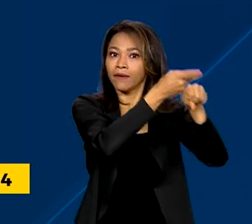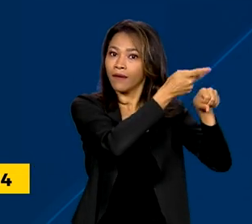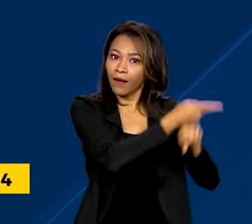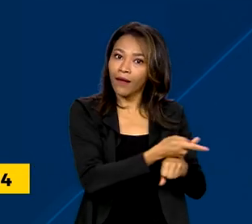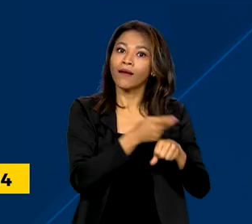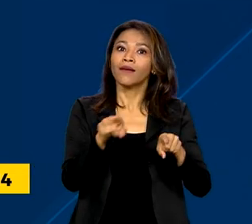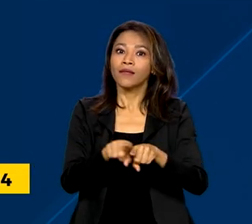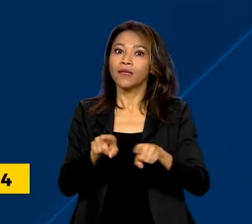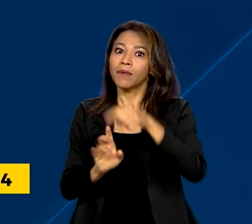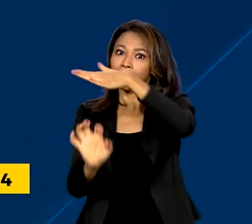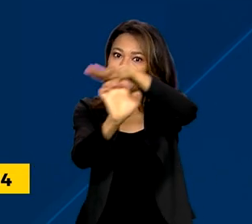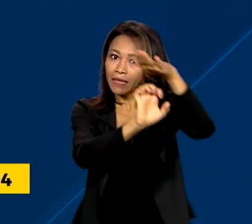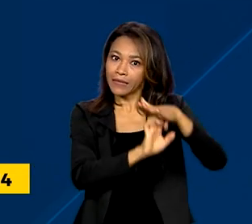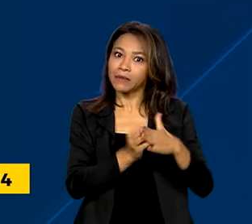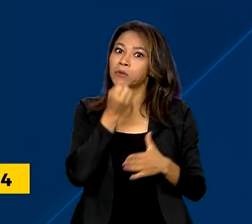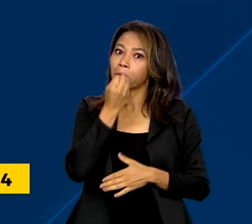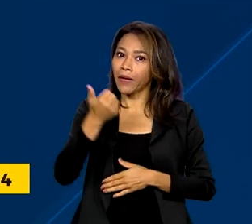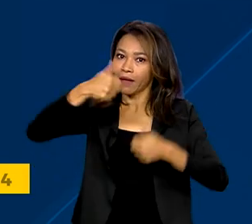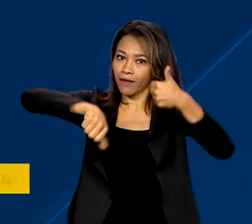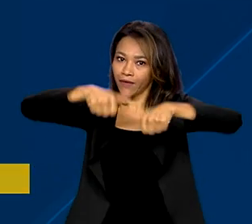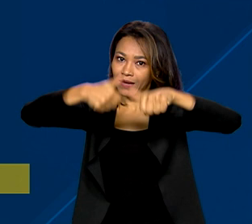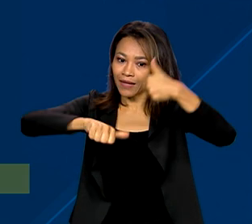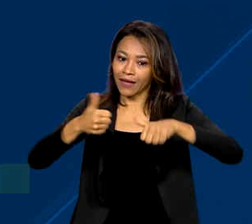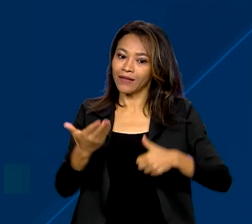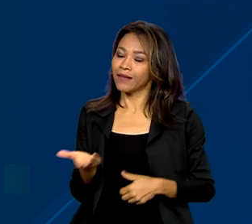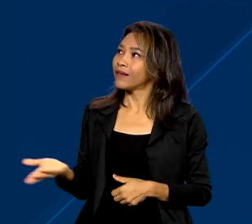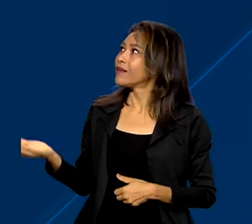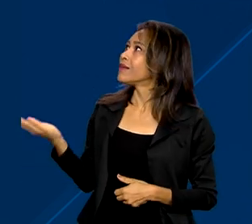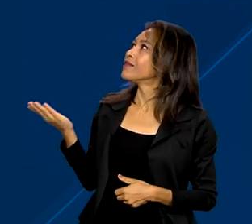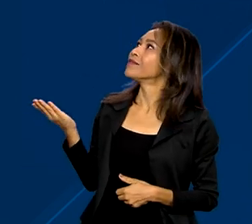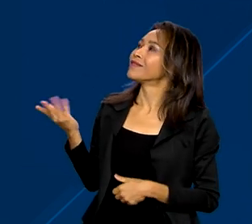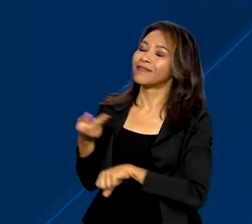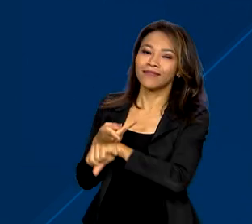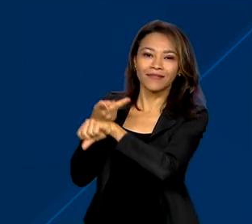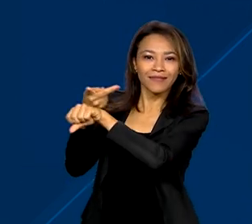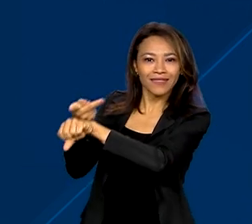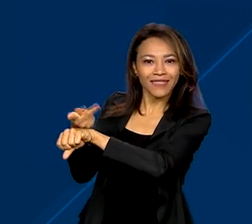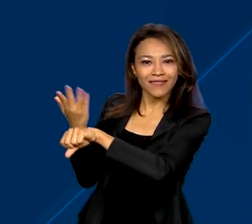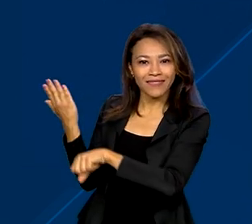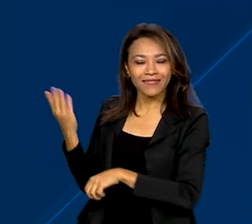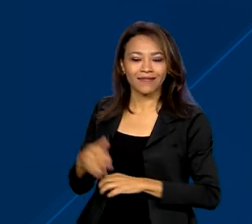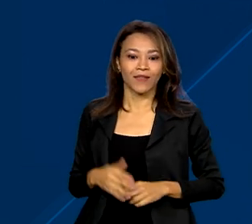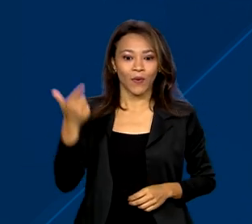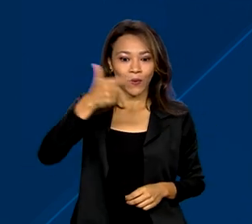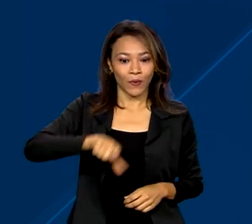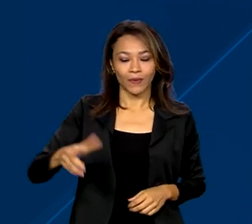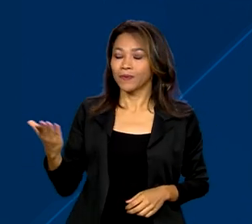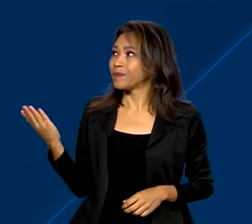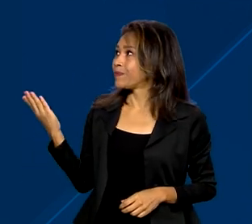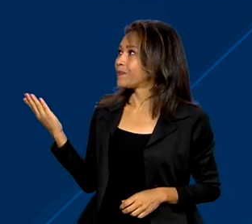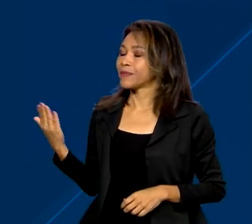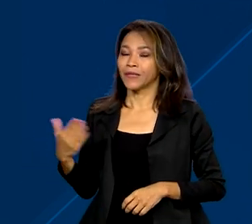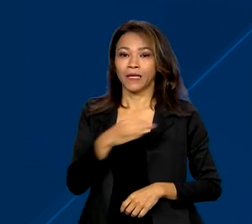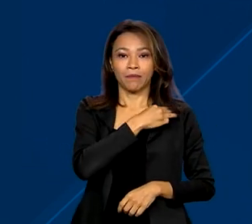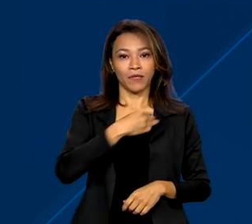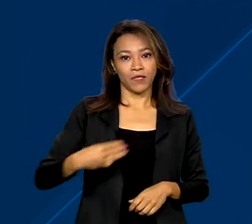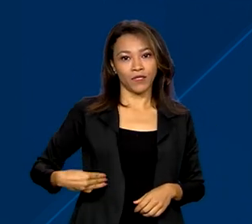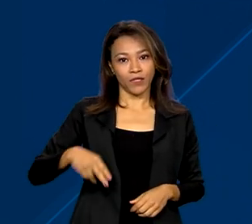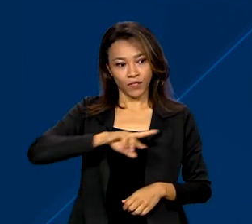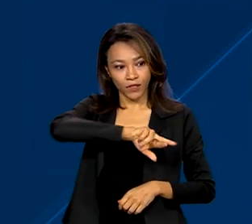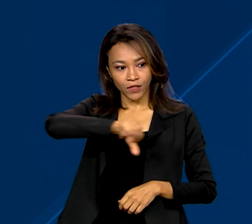aéreas mais bem avaliadas é o prêmio aviação Mais Brasil Ministro usar bem o fórum